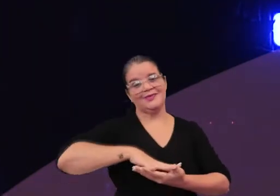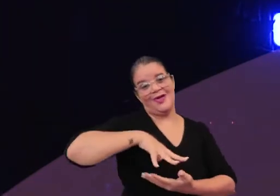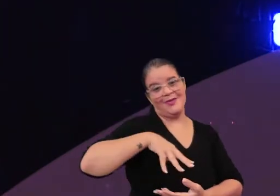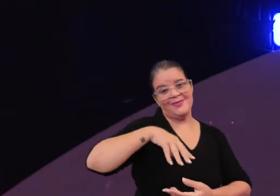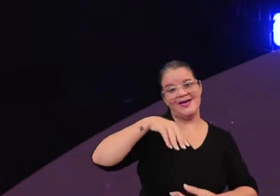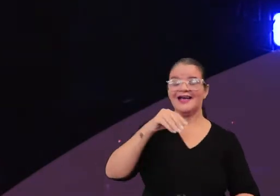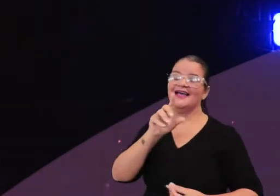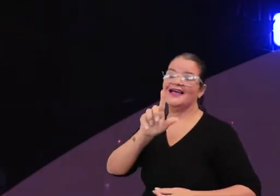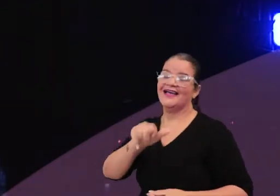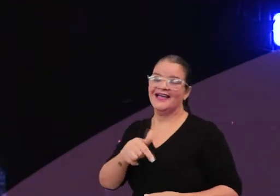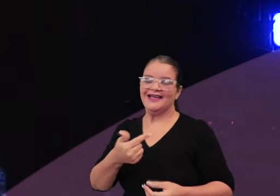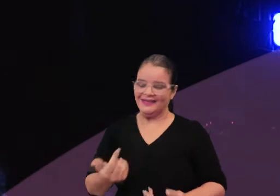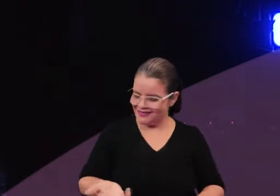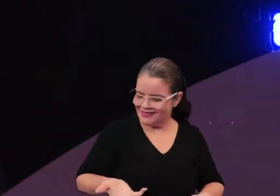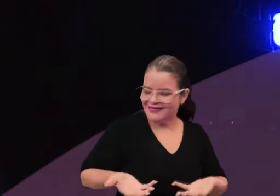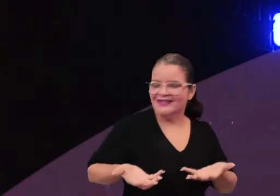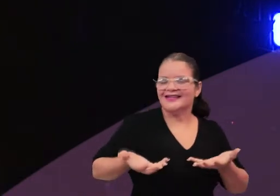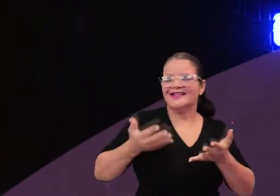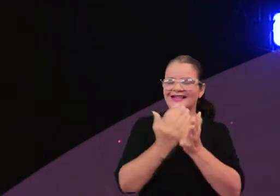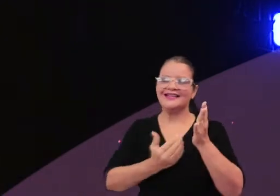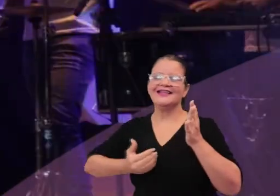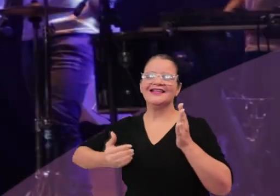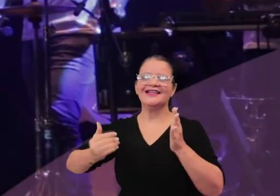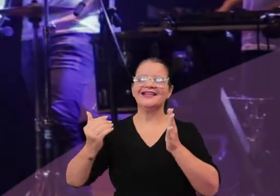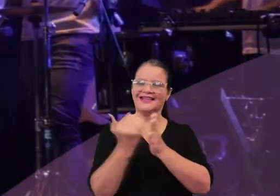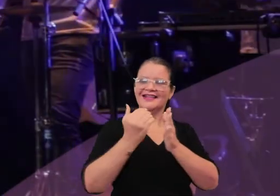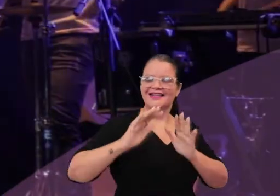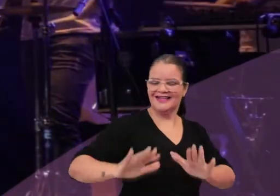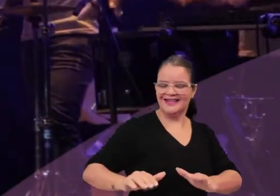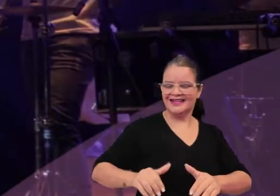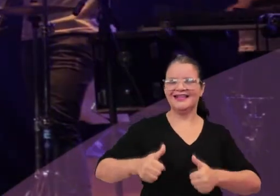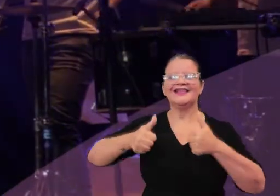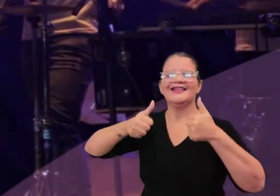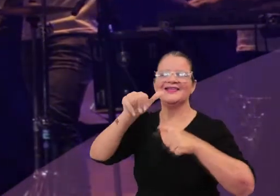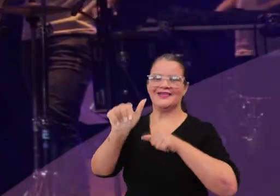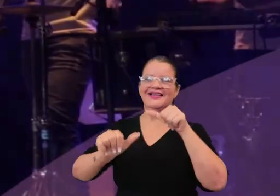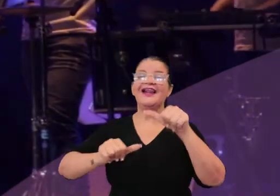E minha alma elevada a um tom muito maior.